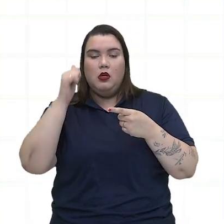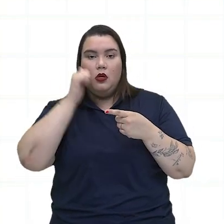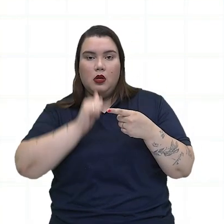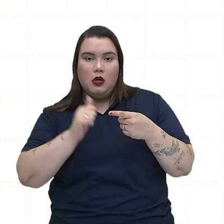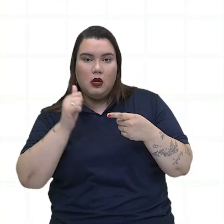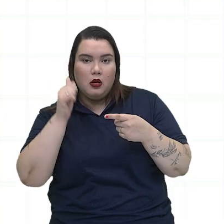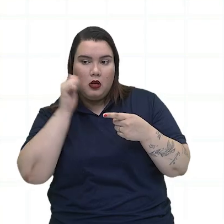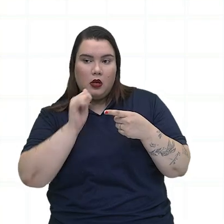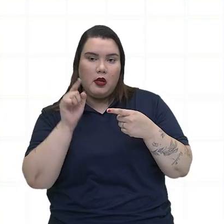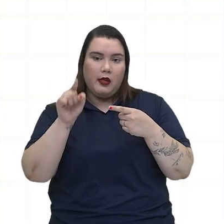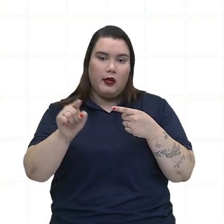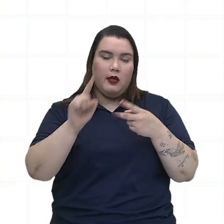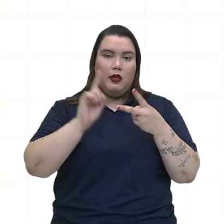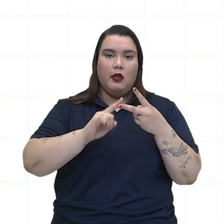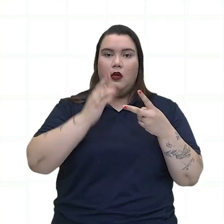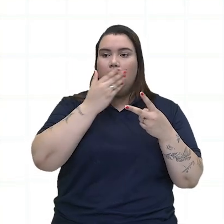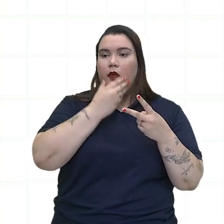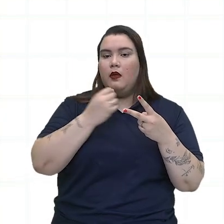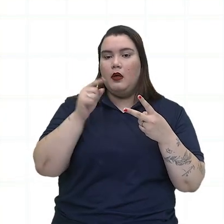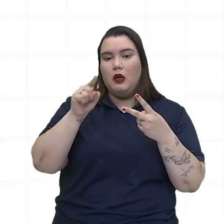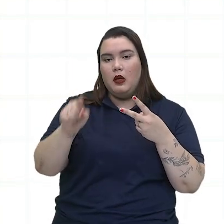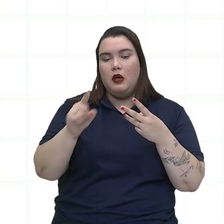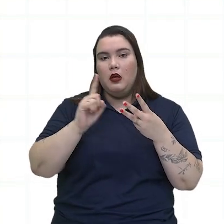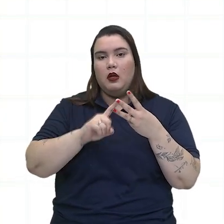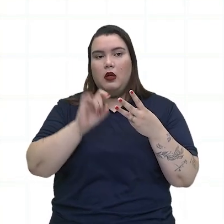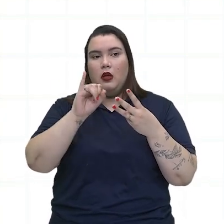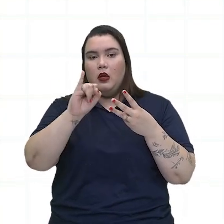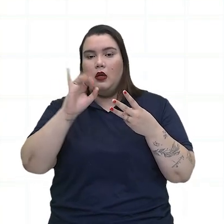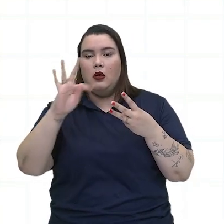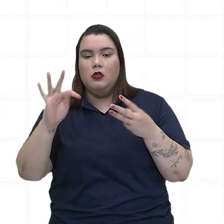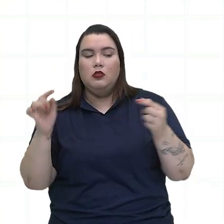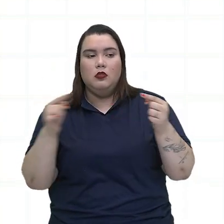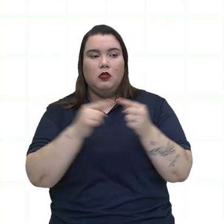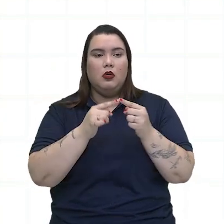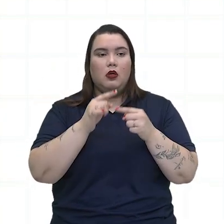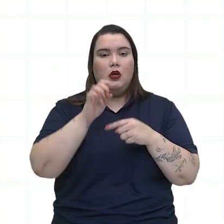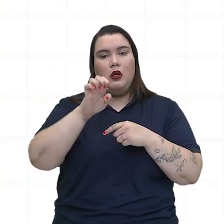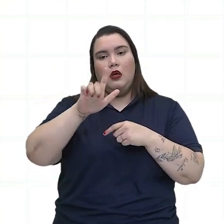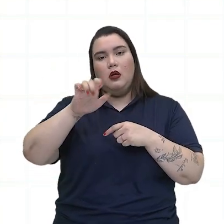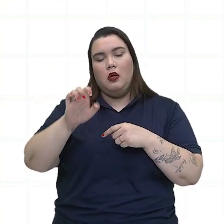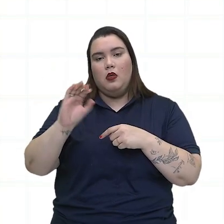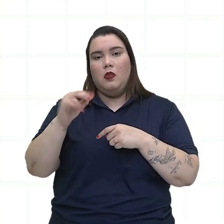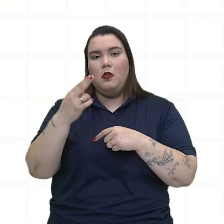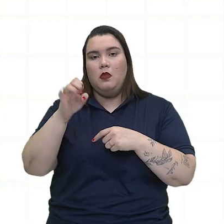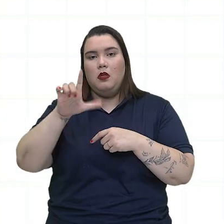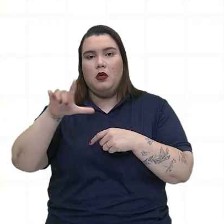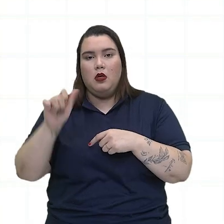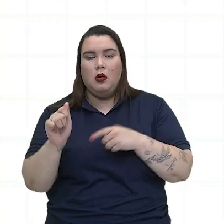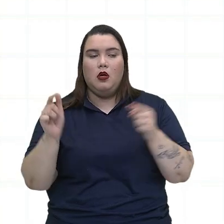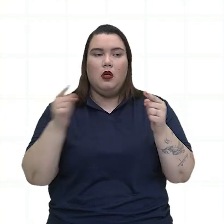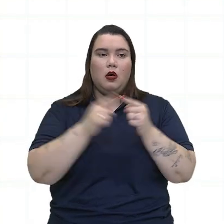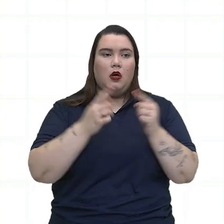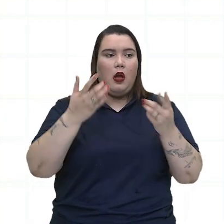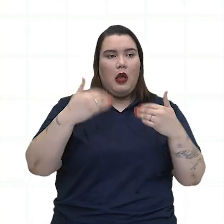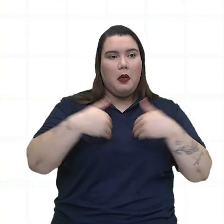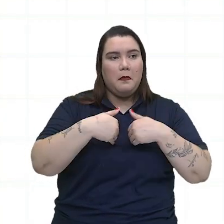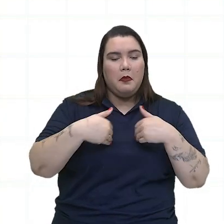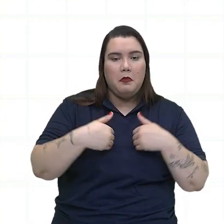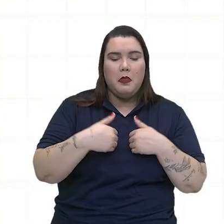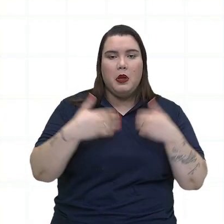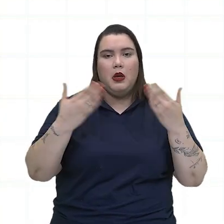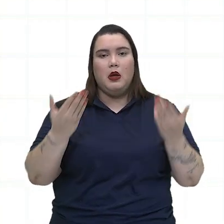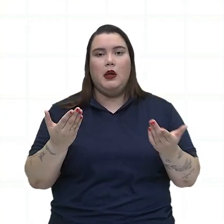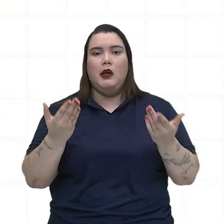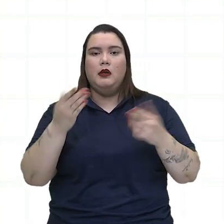esse it, que é ele ou ela mais para animais, objetos, lugares. Também pode vir o nome de alguém,